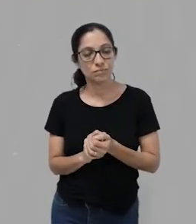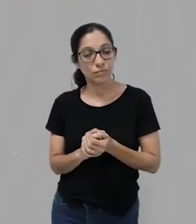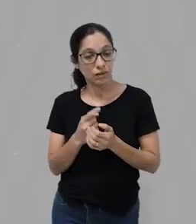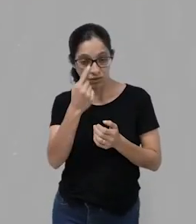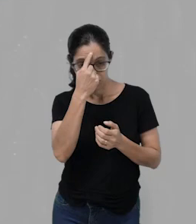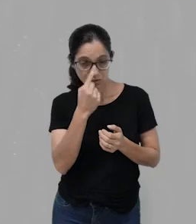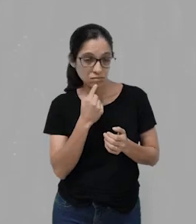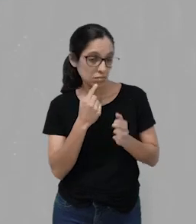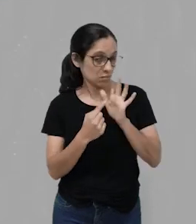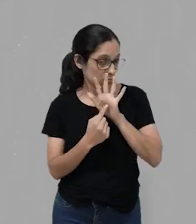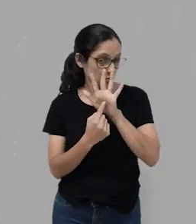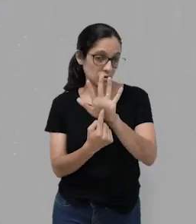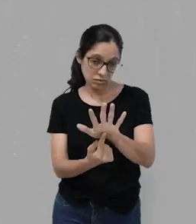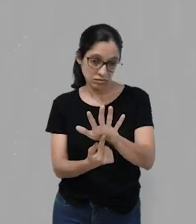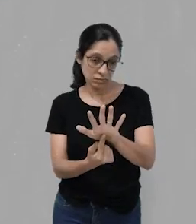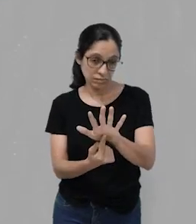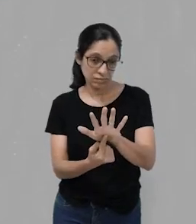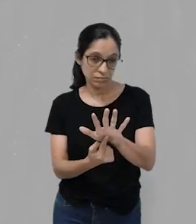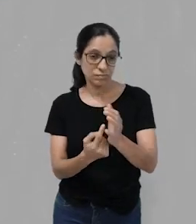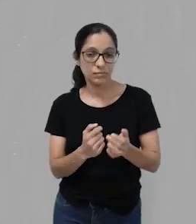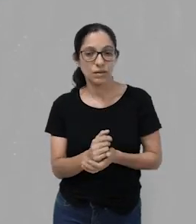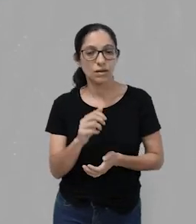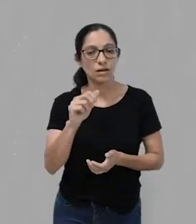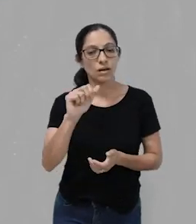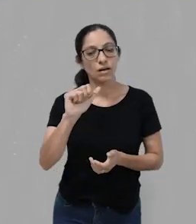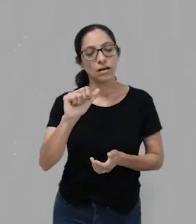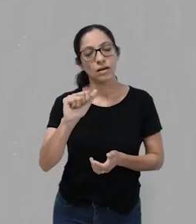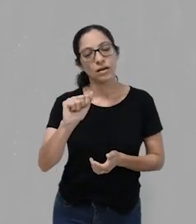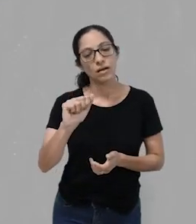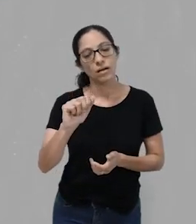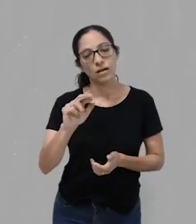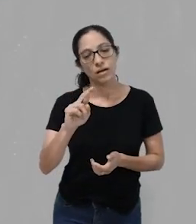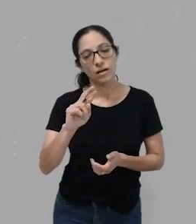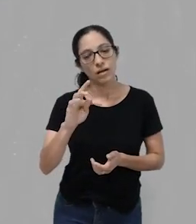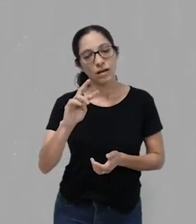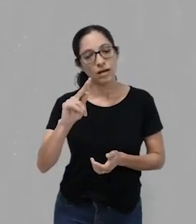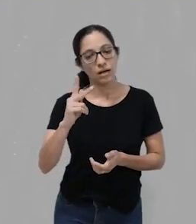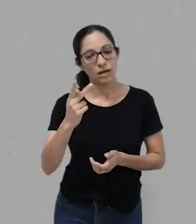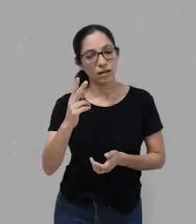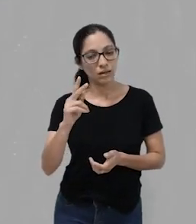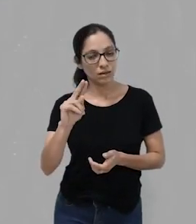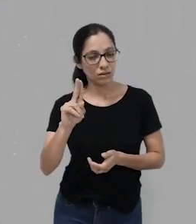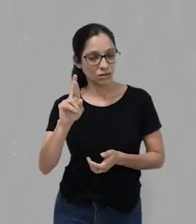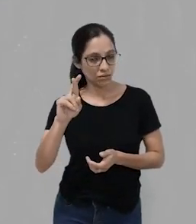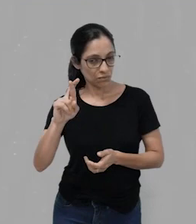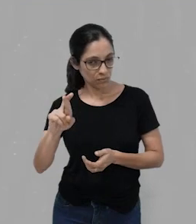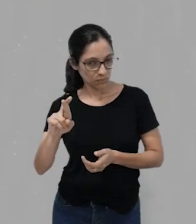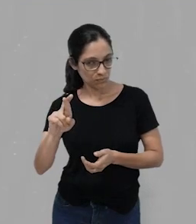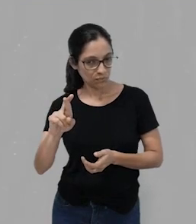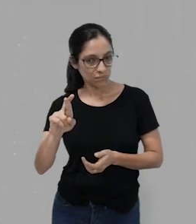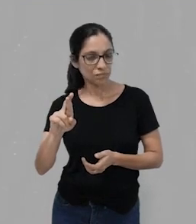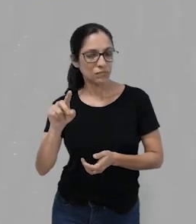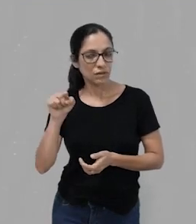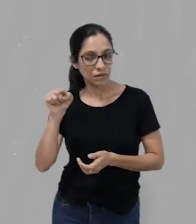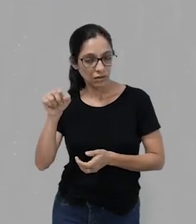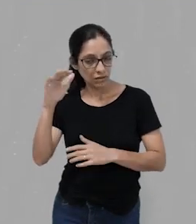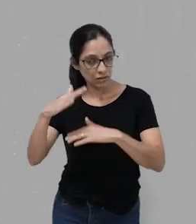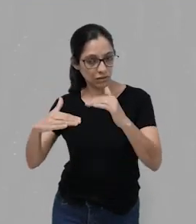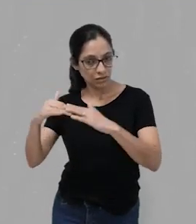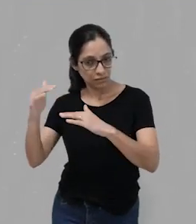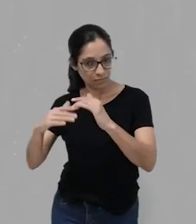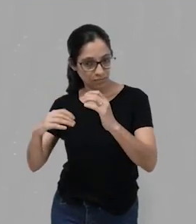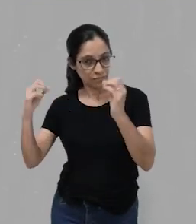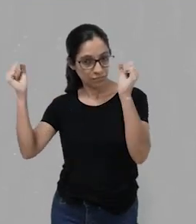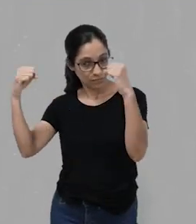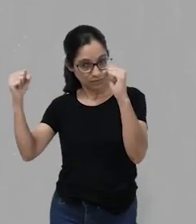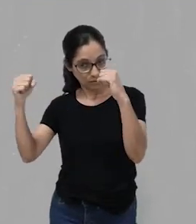aqui o atleta aqui, ginasta brasileiro aqui, Arthur Zanetti. Atleta das argolas aí do Brasil. Está